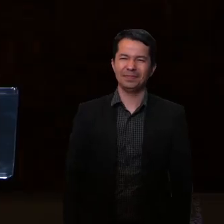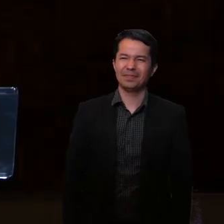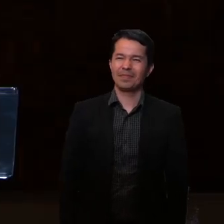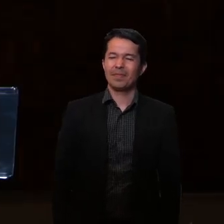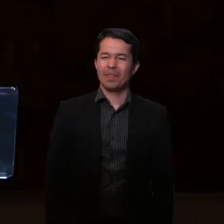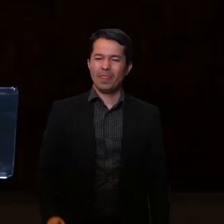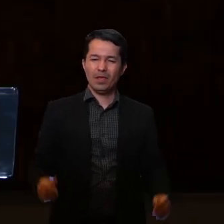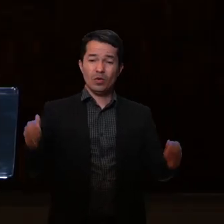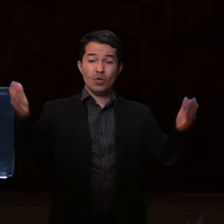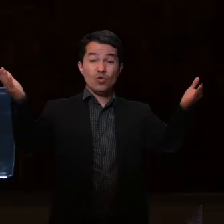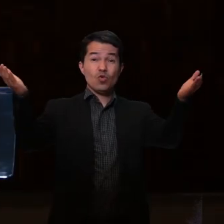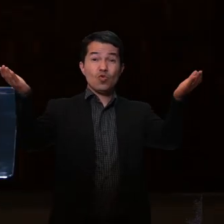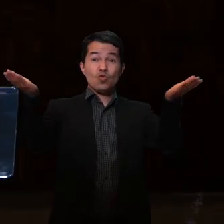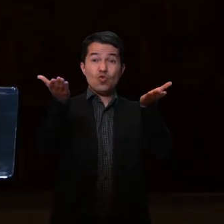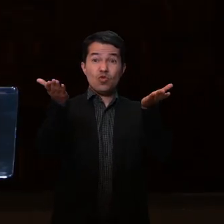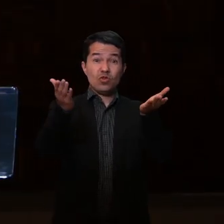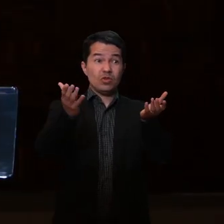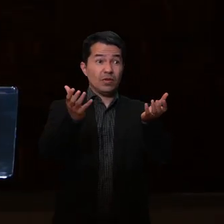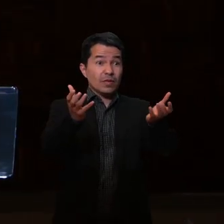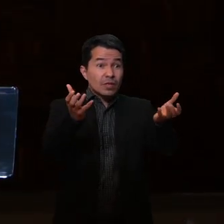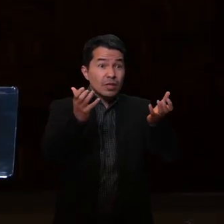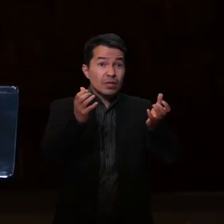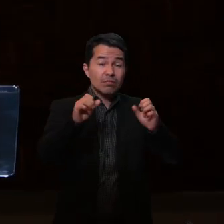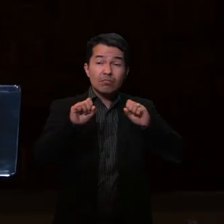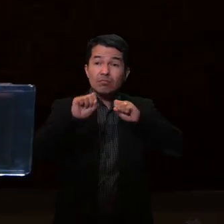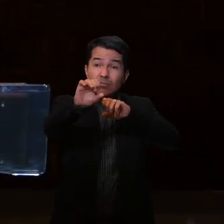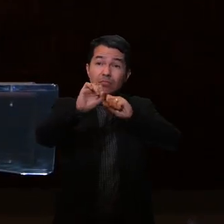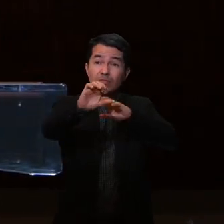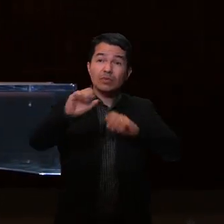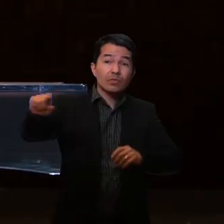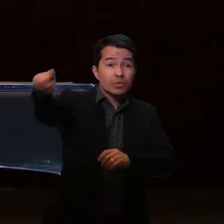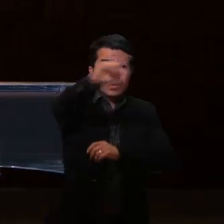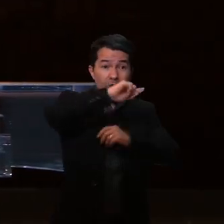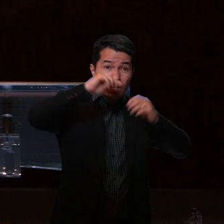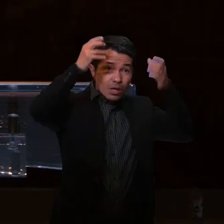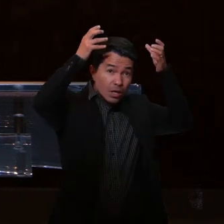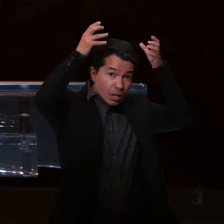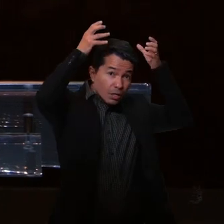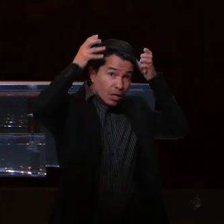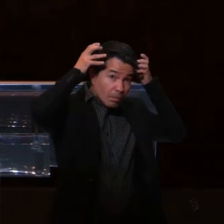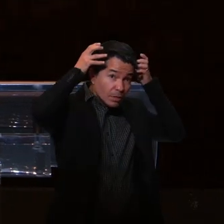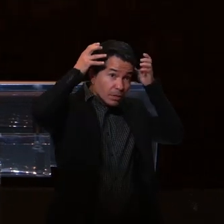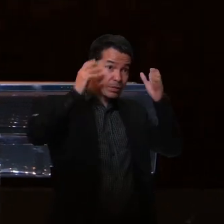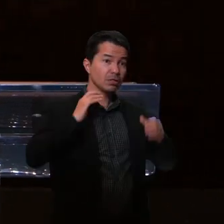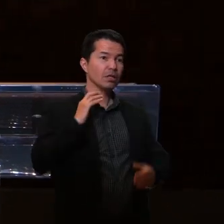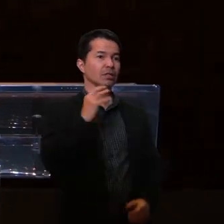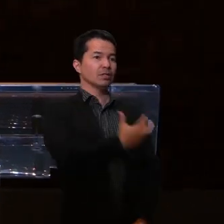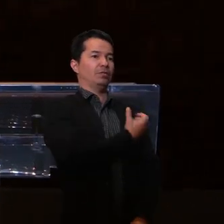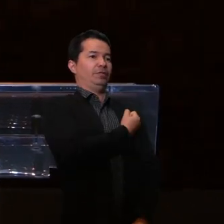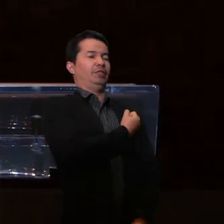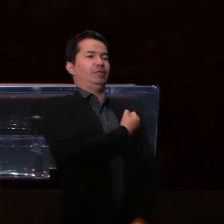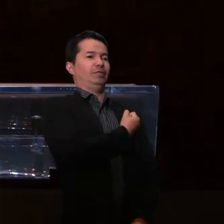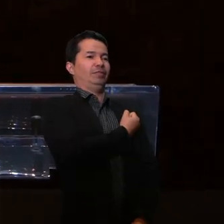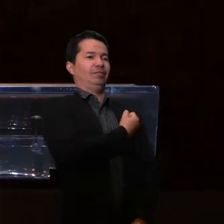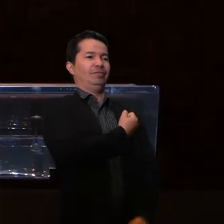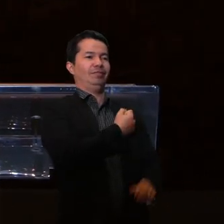Hoje eu vou falar sobre o capacete da salvação. E pessoas vão recebê-lo neste lugar. Você crê nisso?